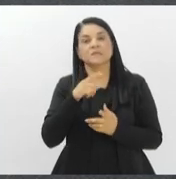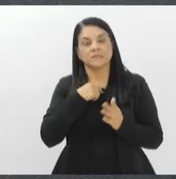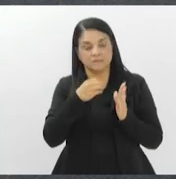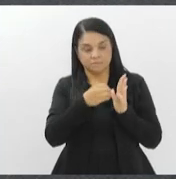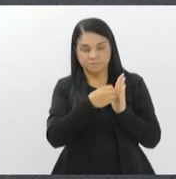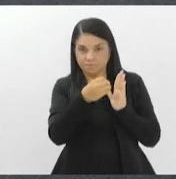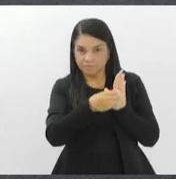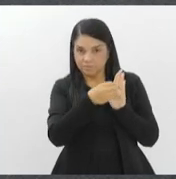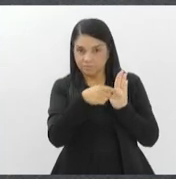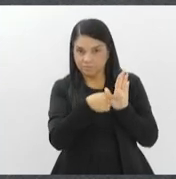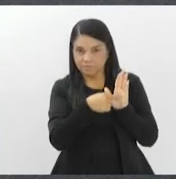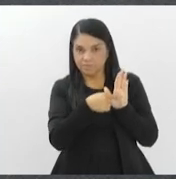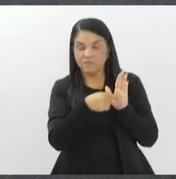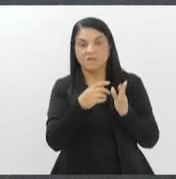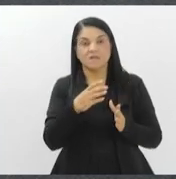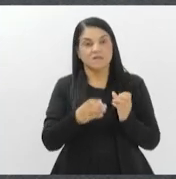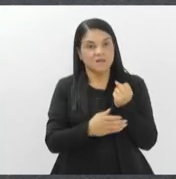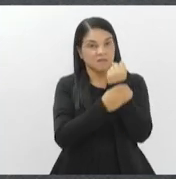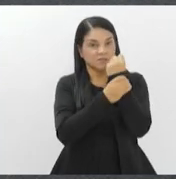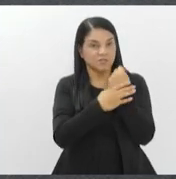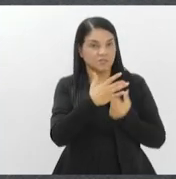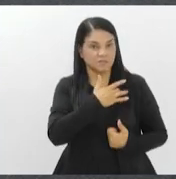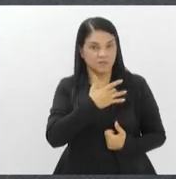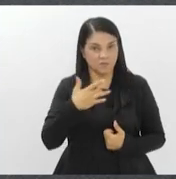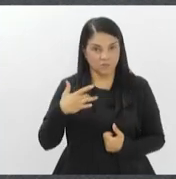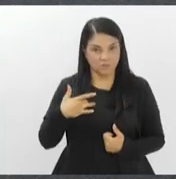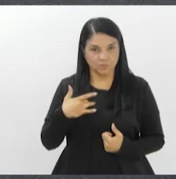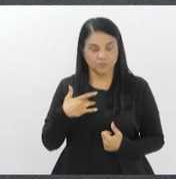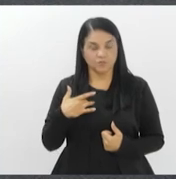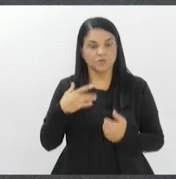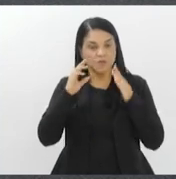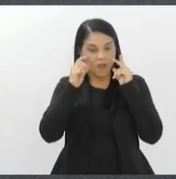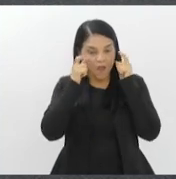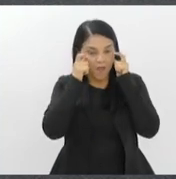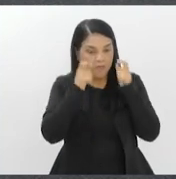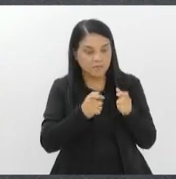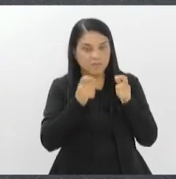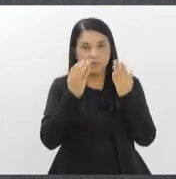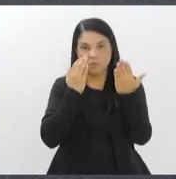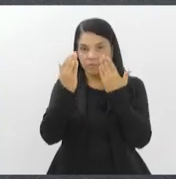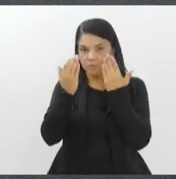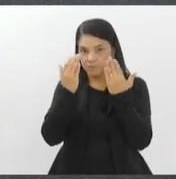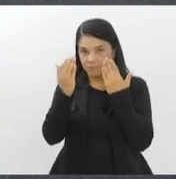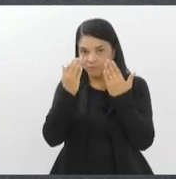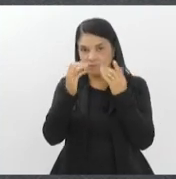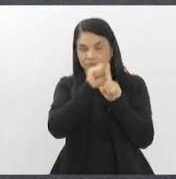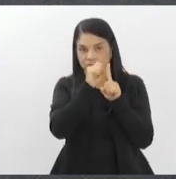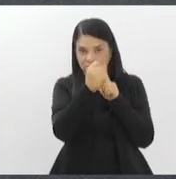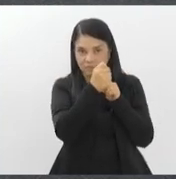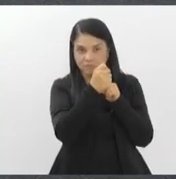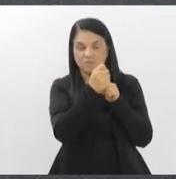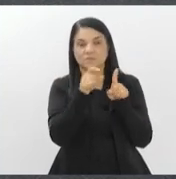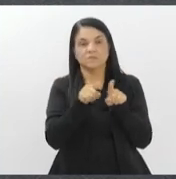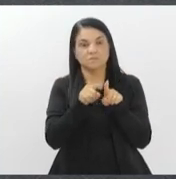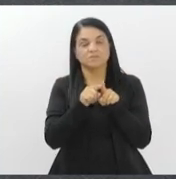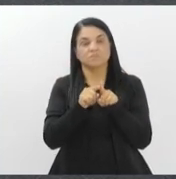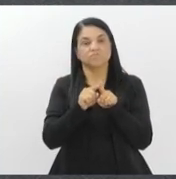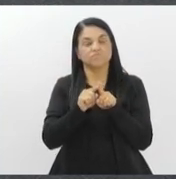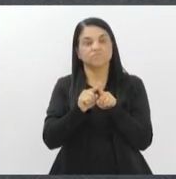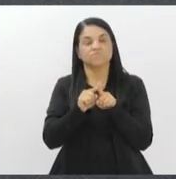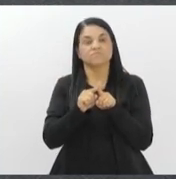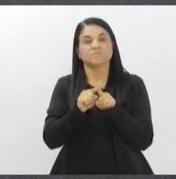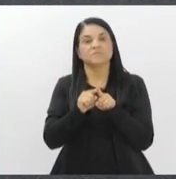ver com a garantia à saúde, com a atenção psicossocial, e deve prosperar. E